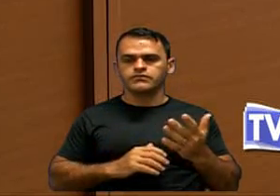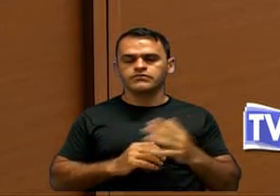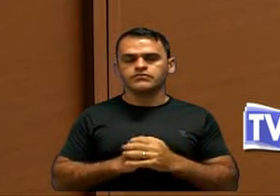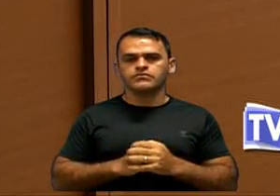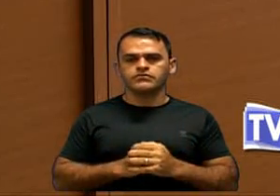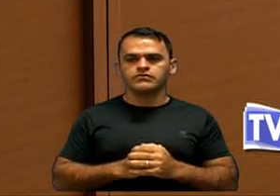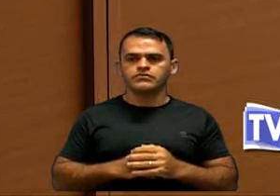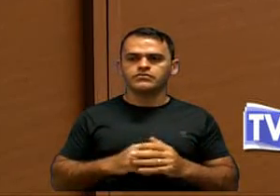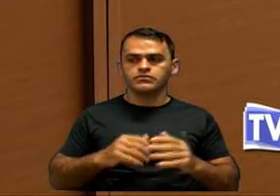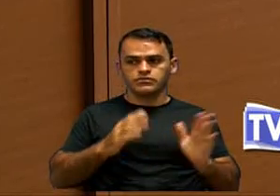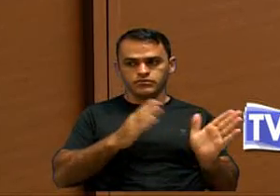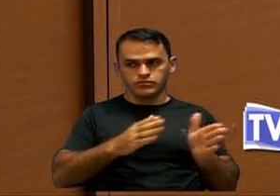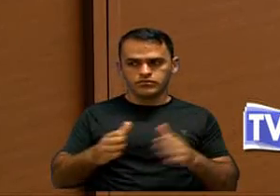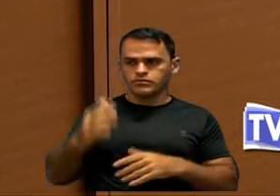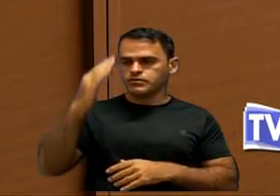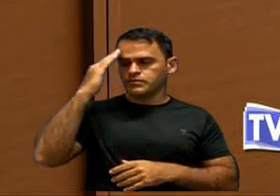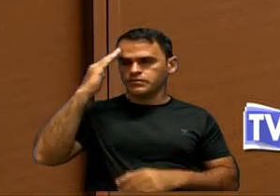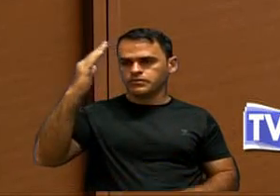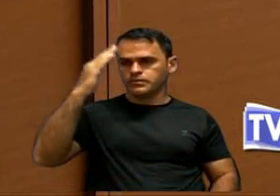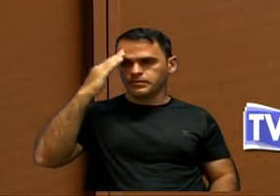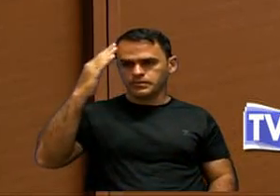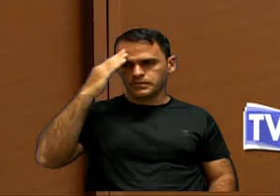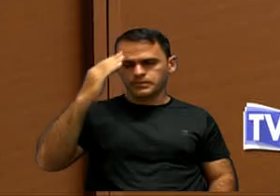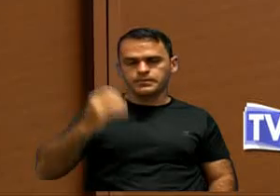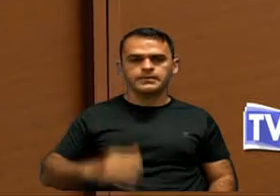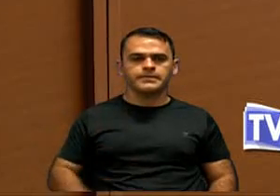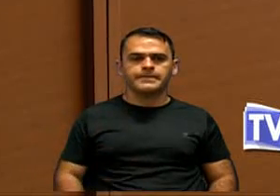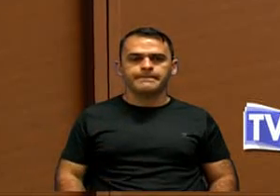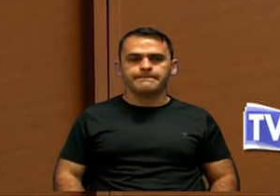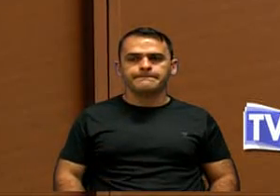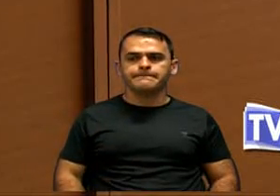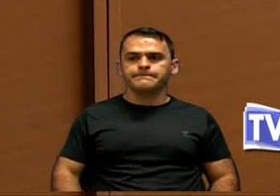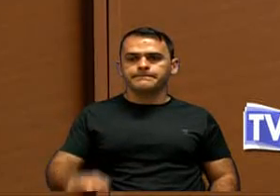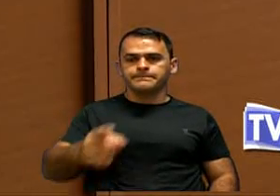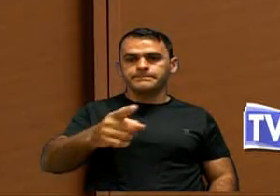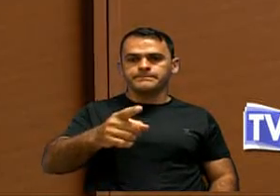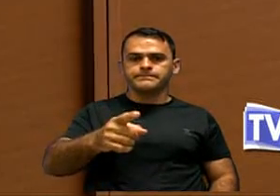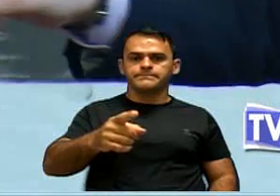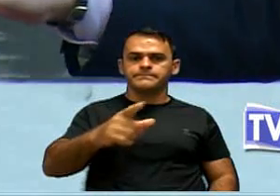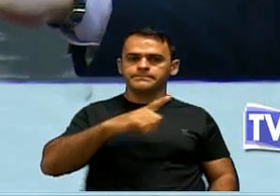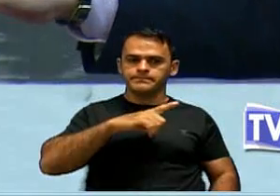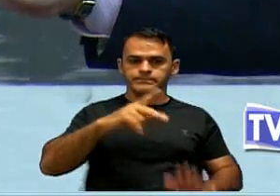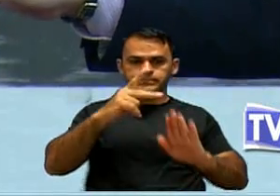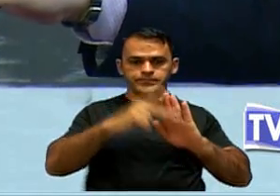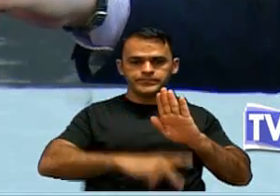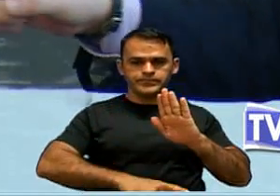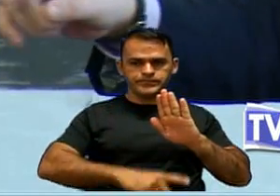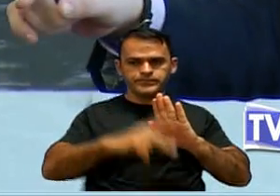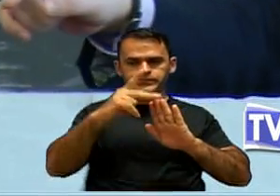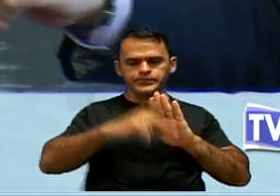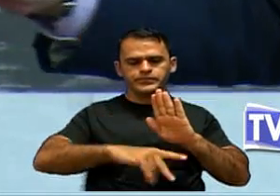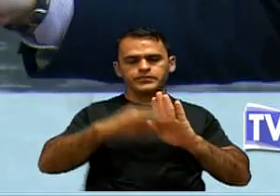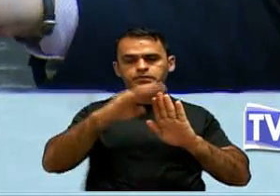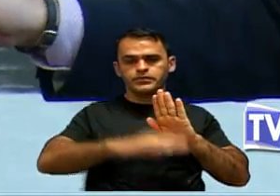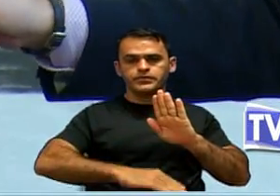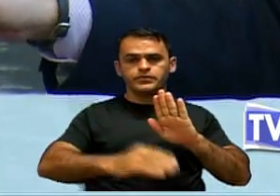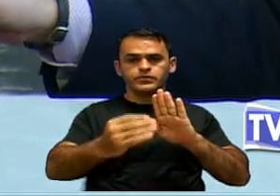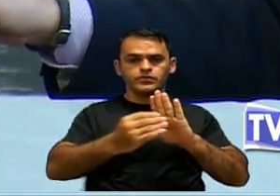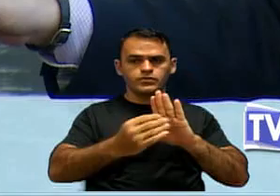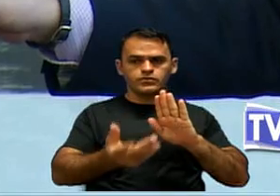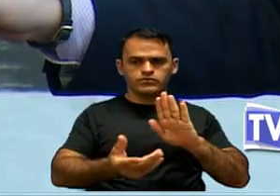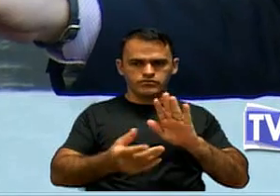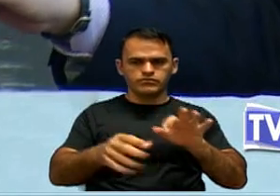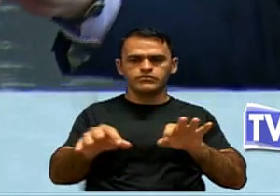pela aprovado. Ordem, Martinez. Obrigado pela ordem. Nós estamos com um projeto na pauta de política